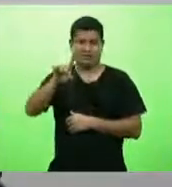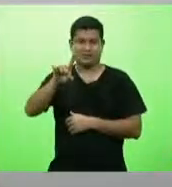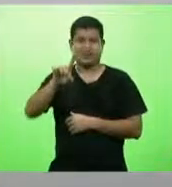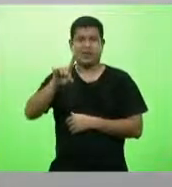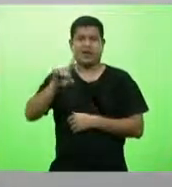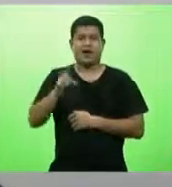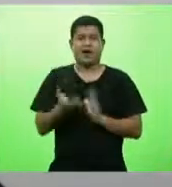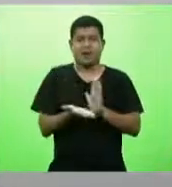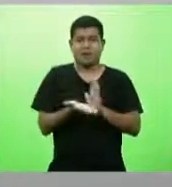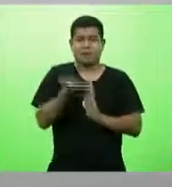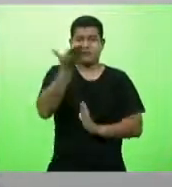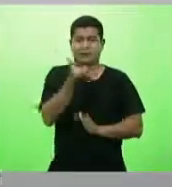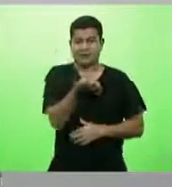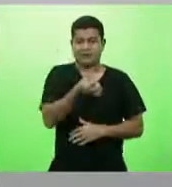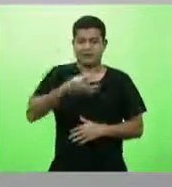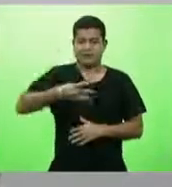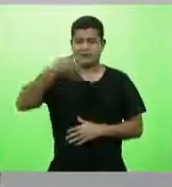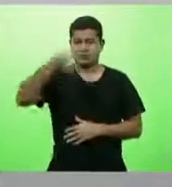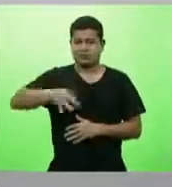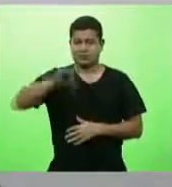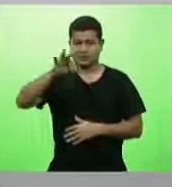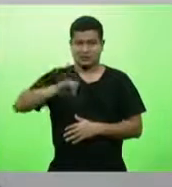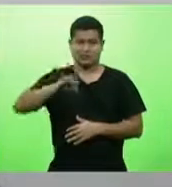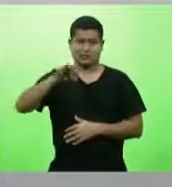semana anterior e de